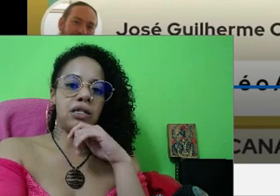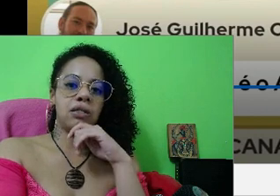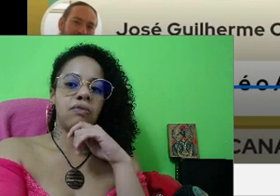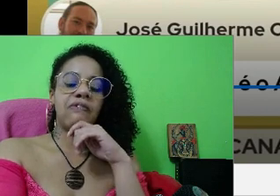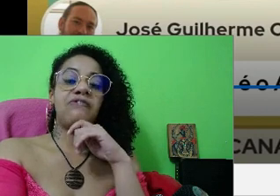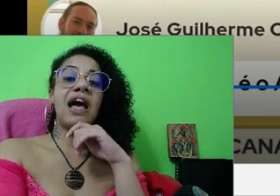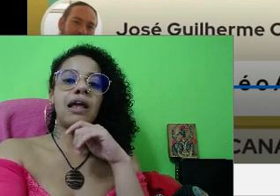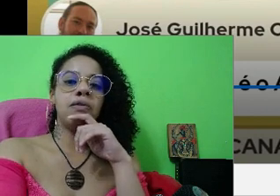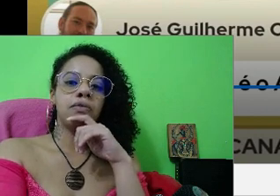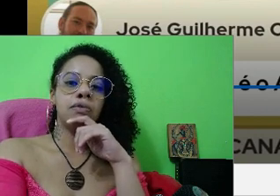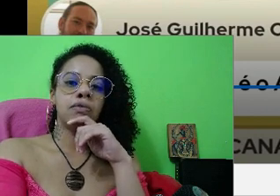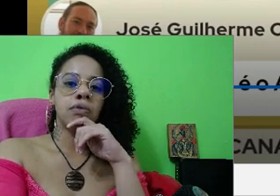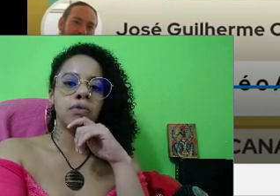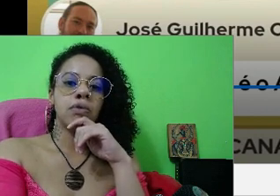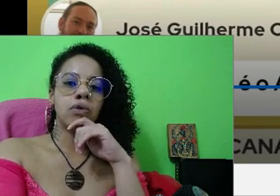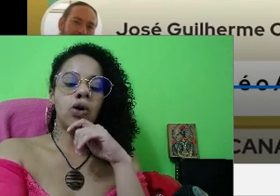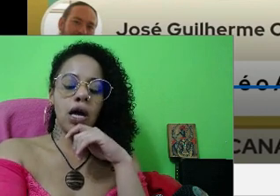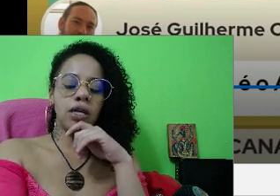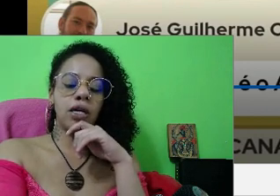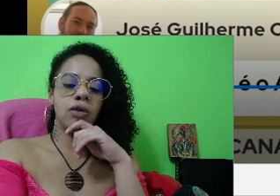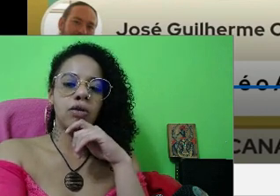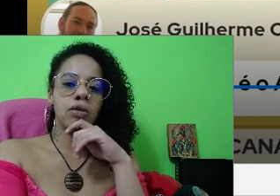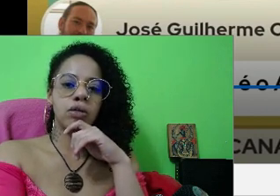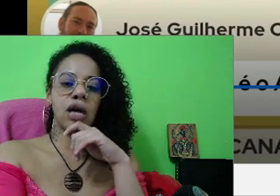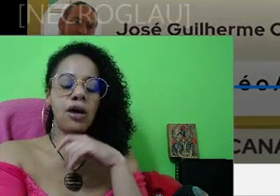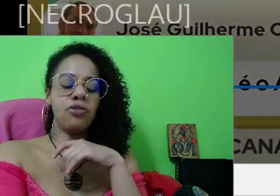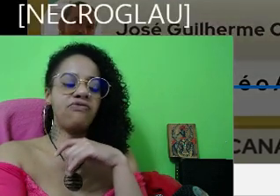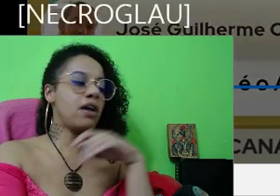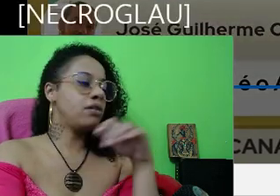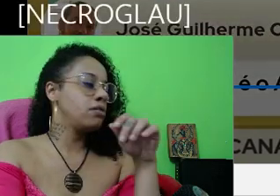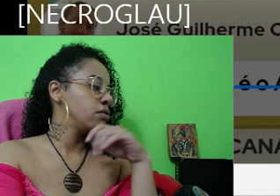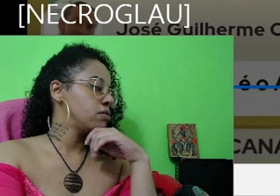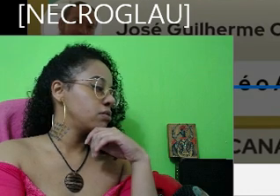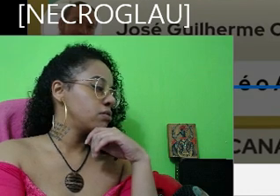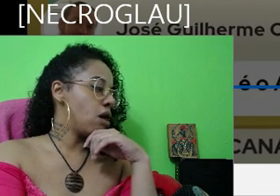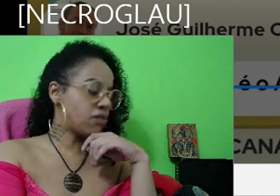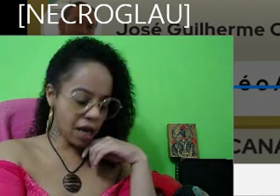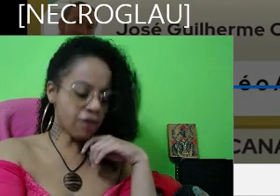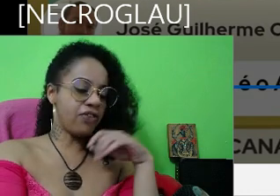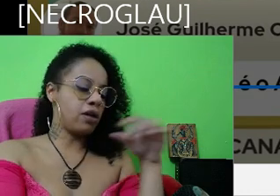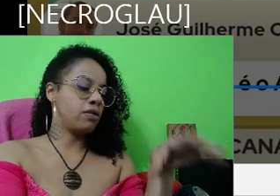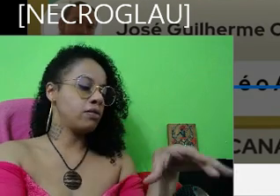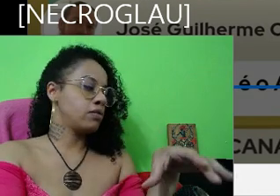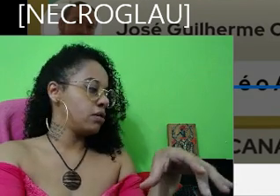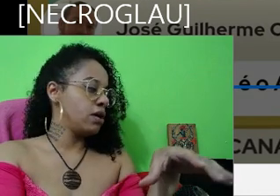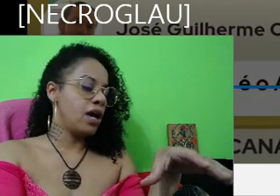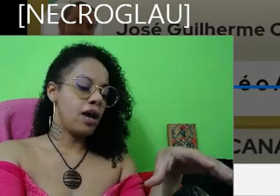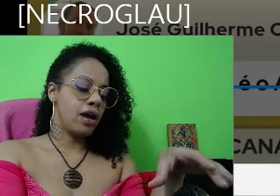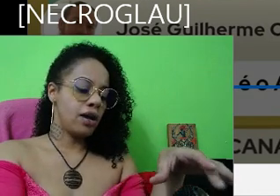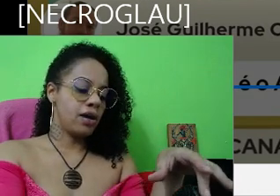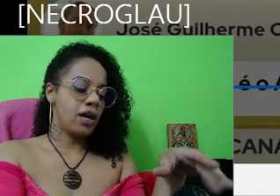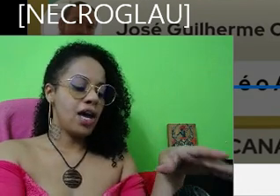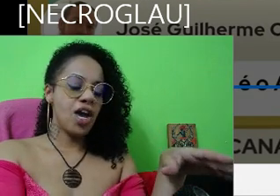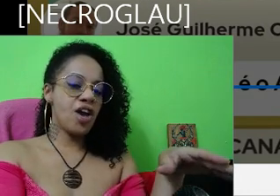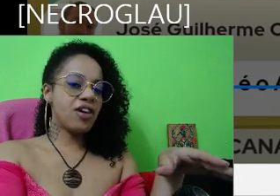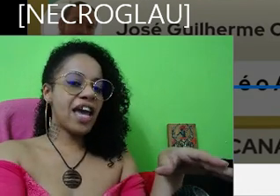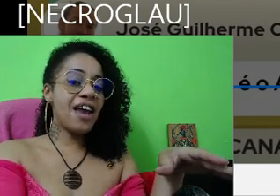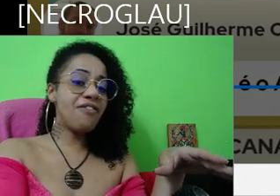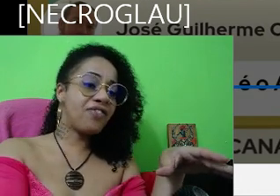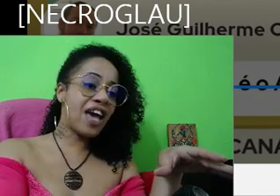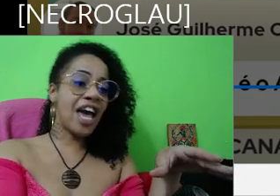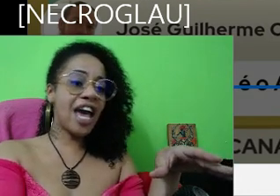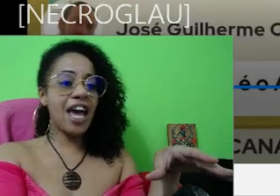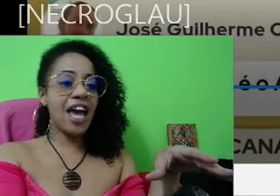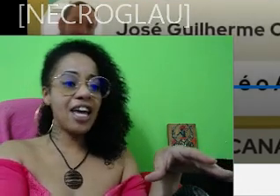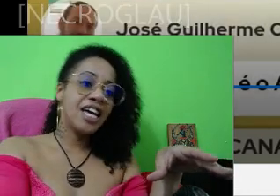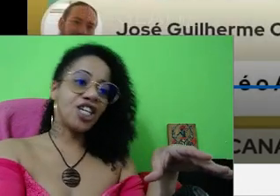dos militares fala coloque quero ver eu quero ver eu